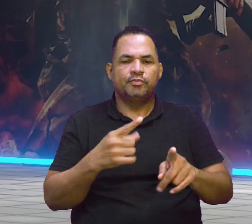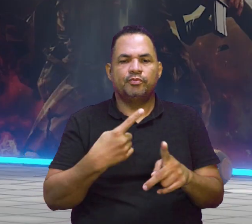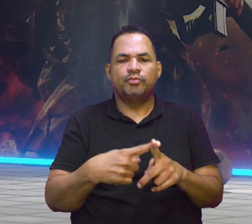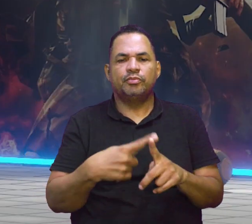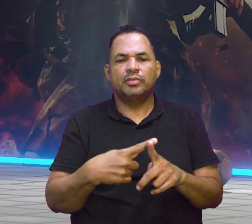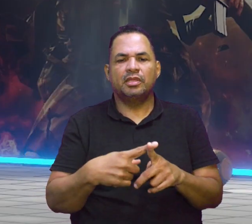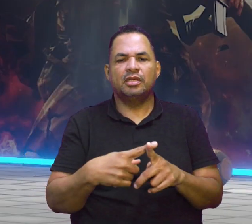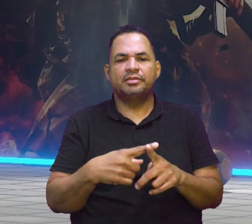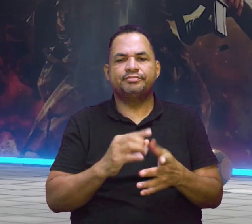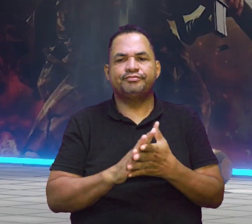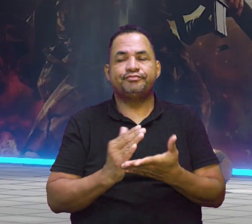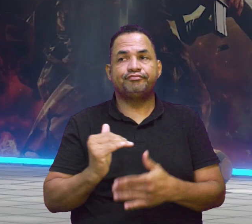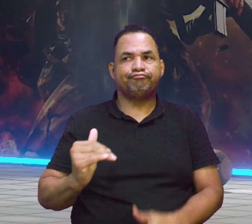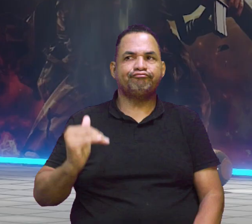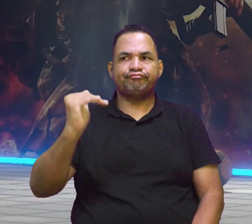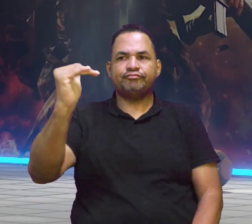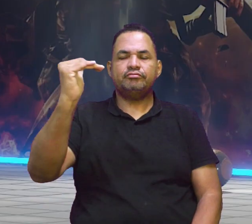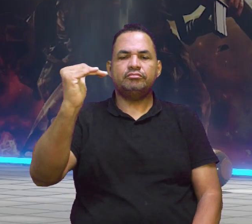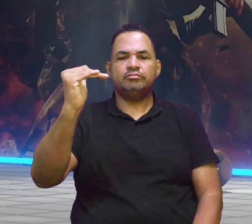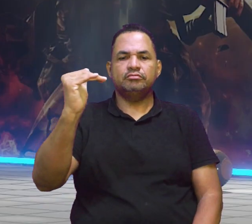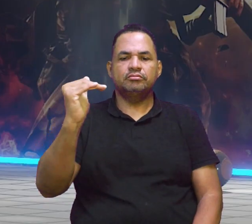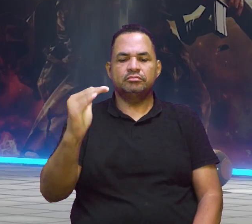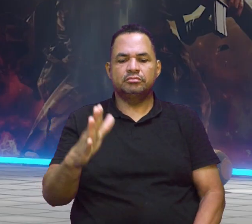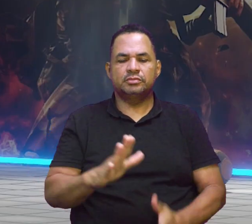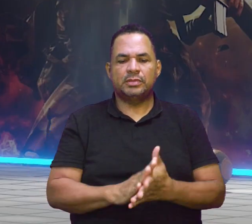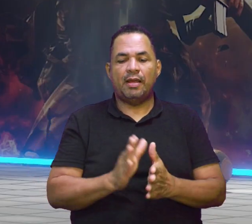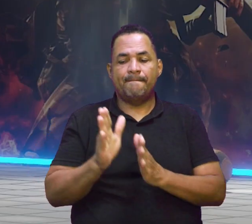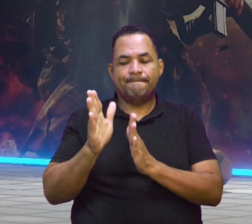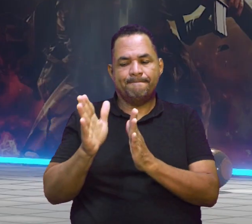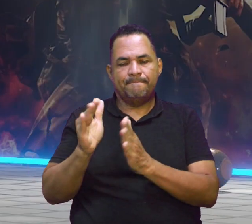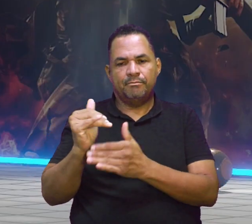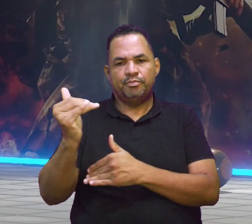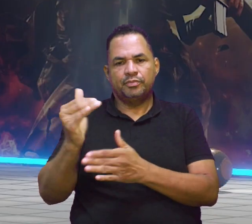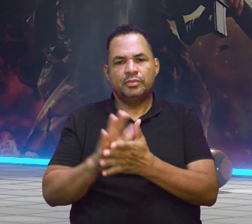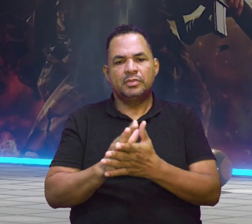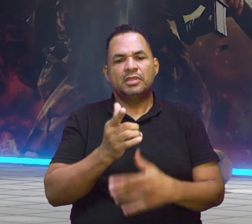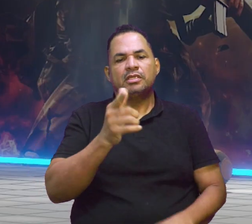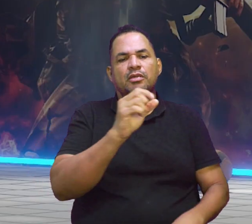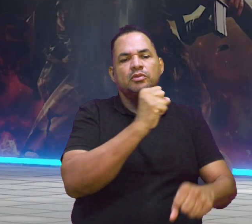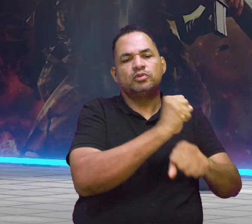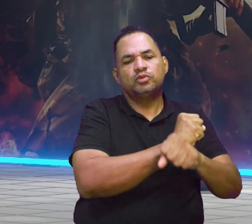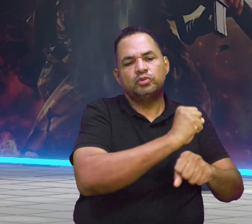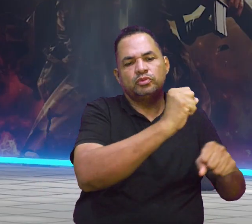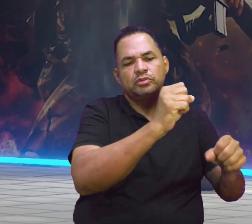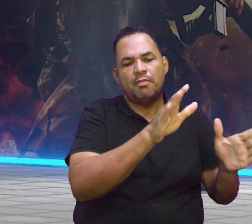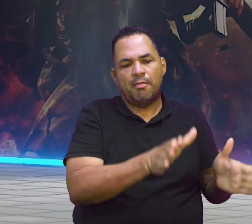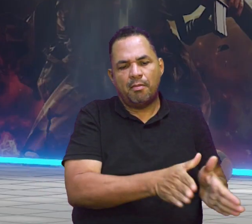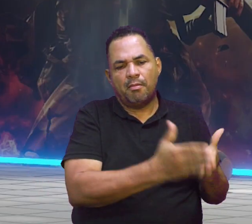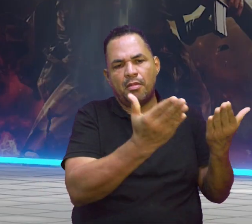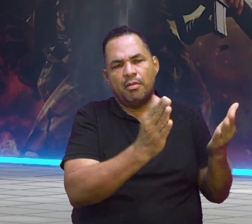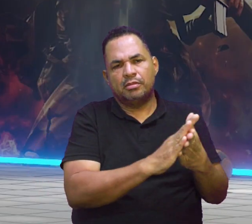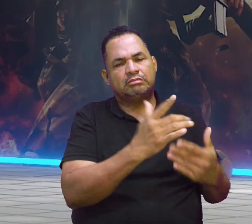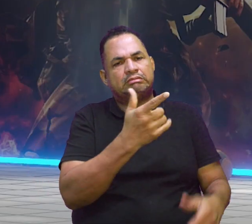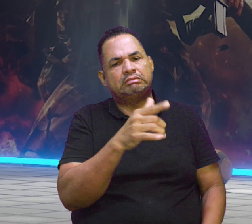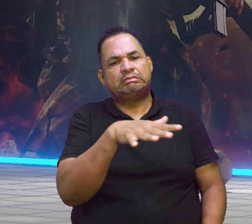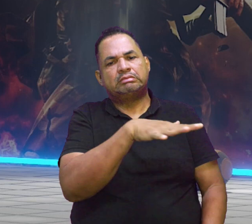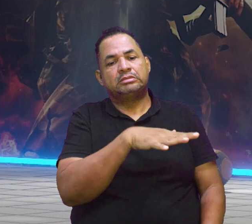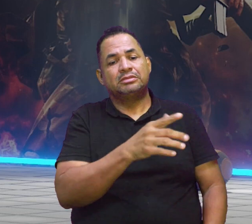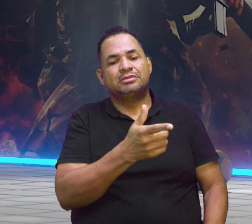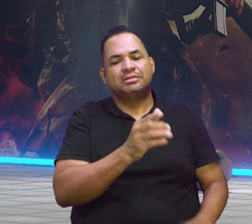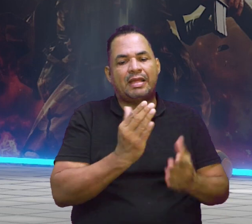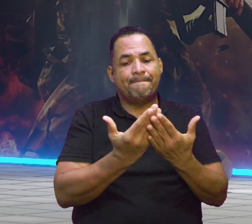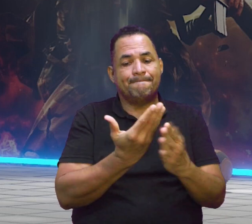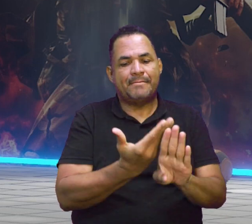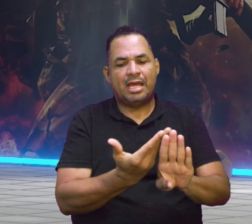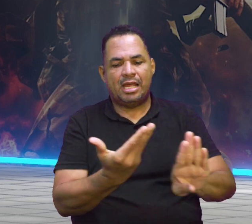que morava numa parte do Rio de Janeiro e os ex-escravos, pobres, sem terras, de um outro. Geralmente,